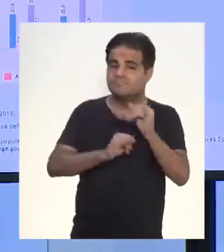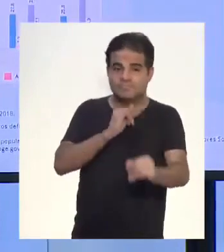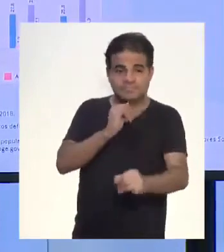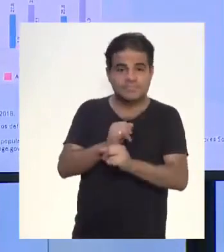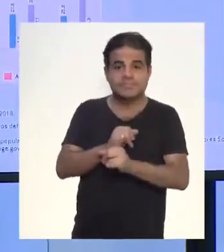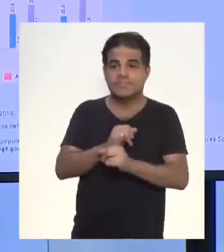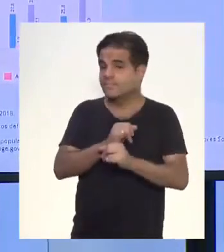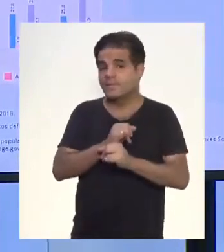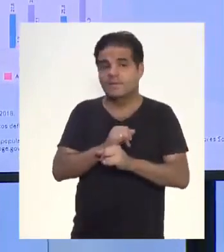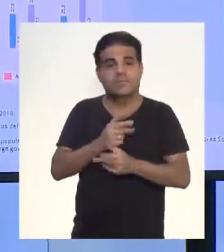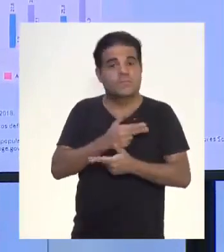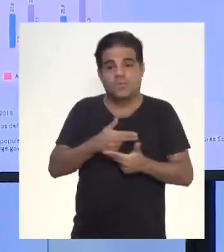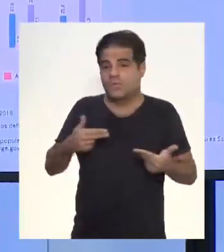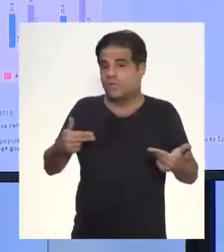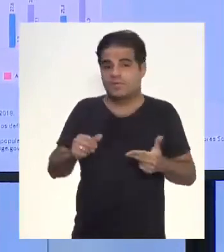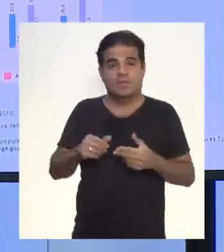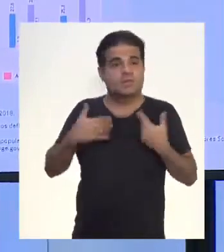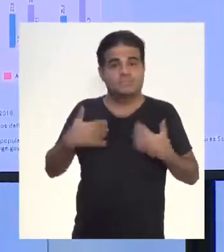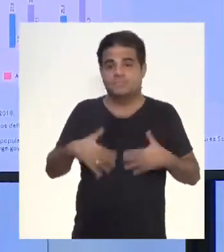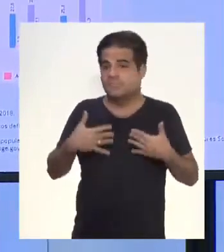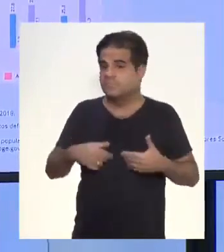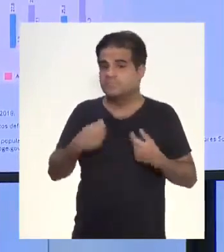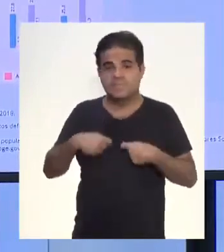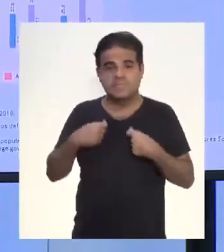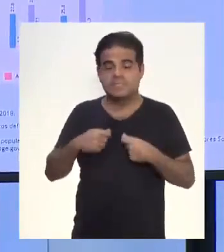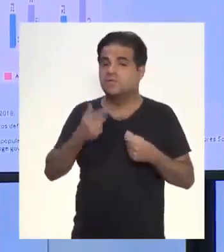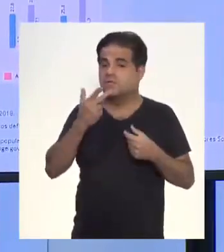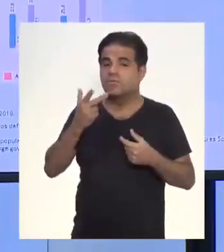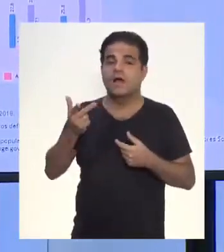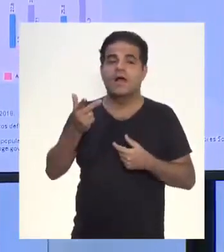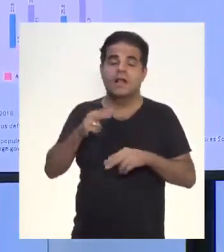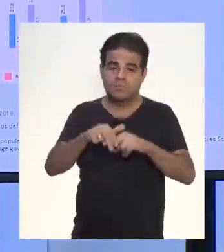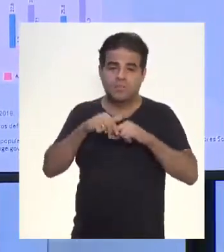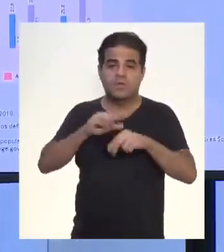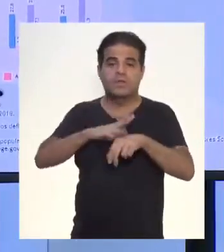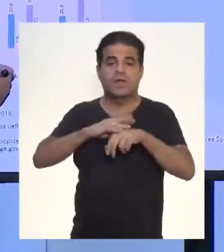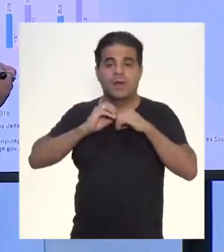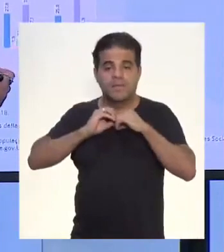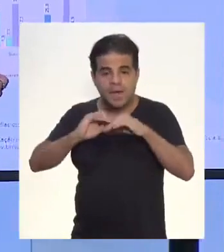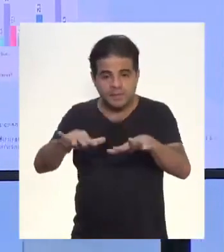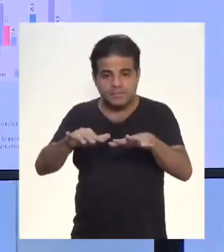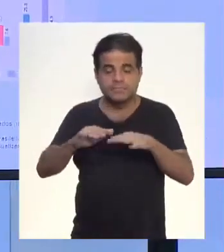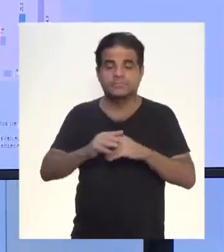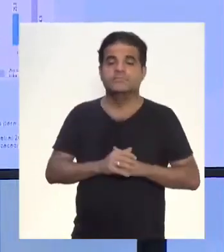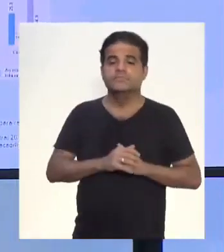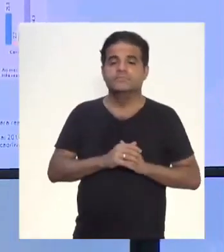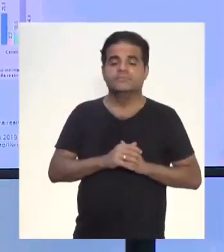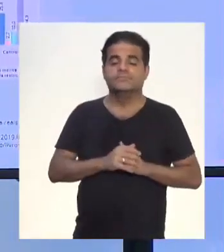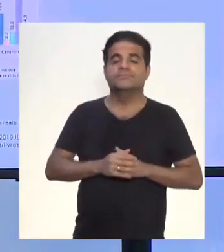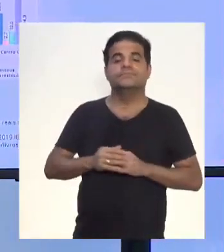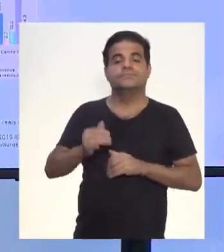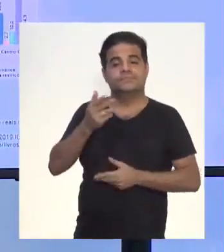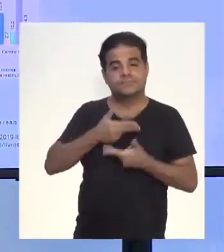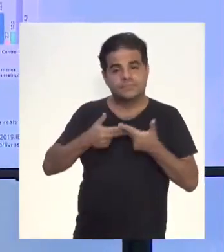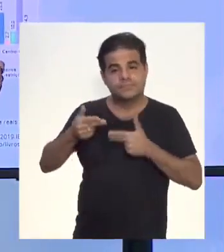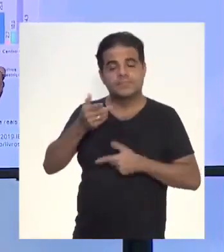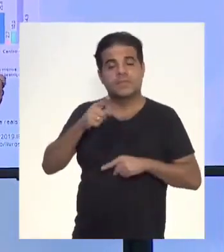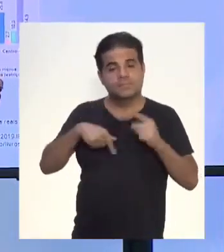item de primeira necessidade quando a gente fala, né, sobre a pandemia. Então, a gente tem aqui de acesso à